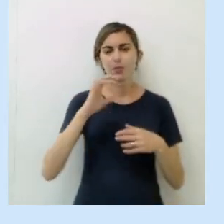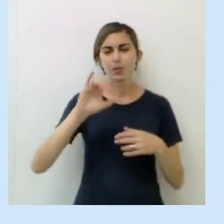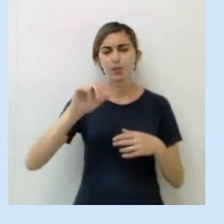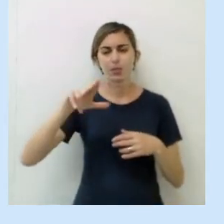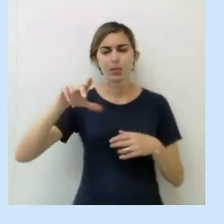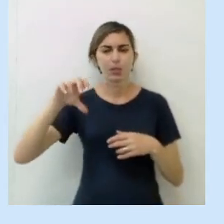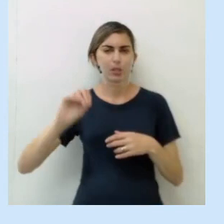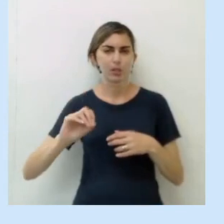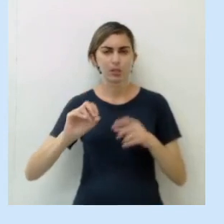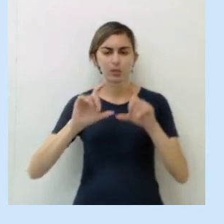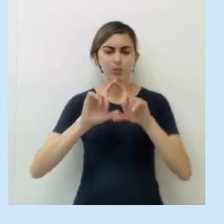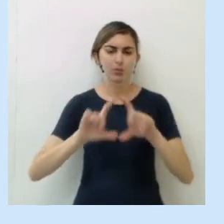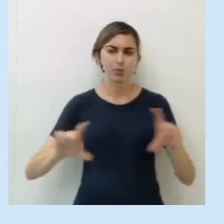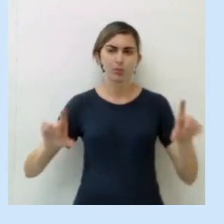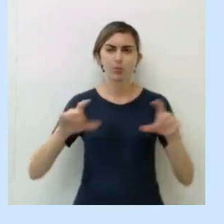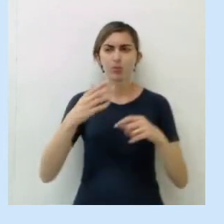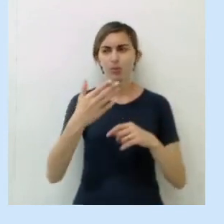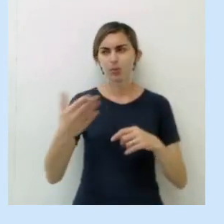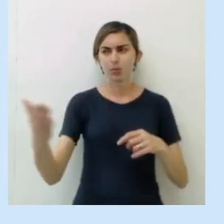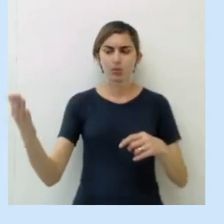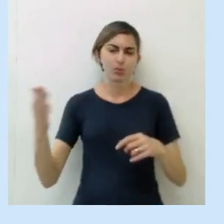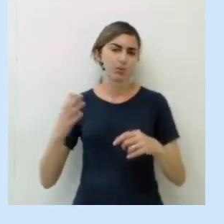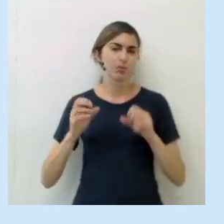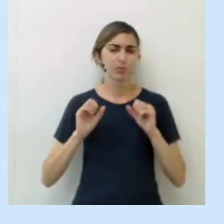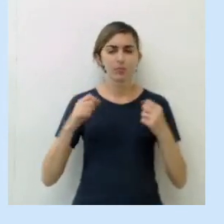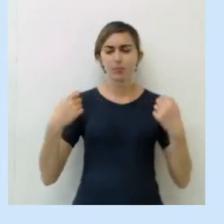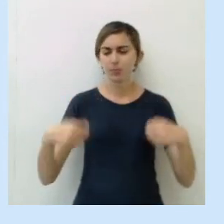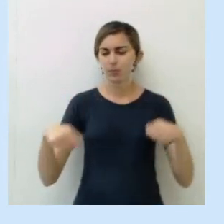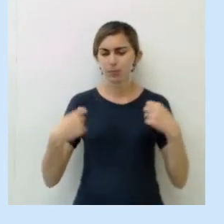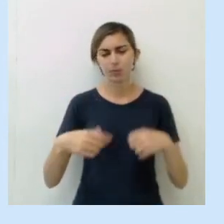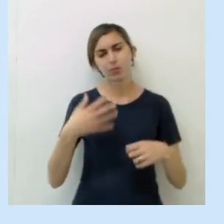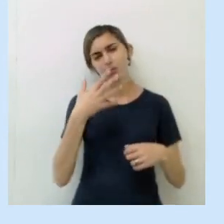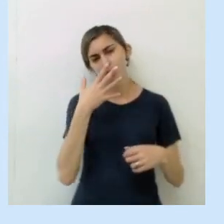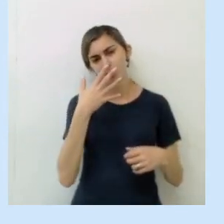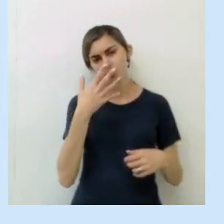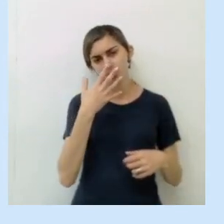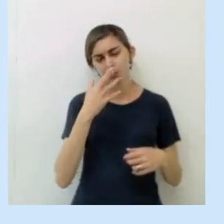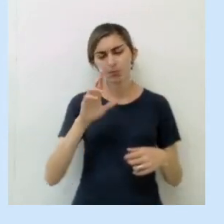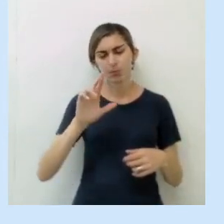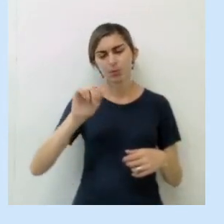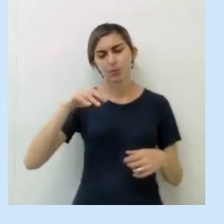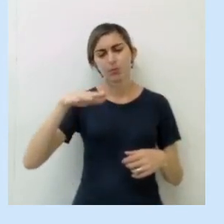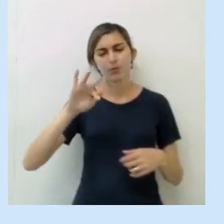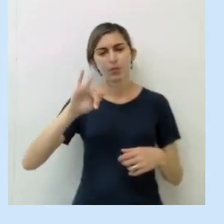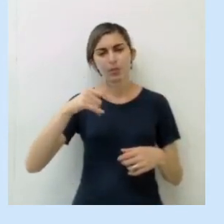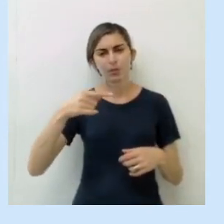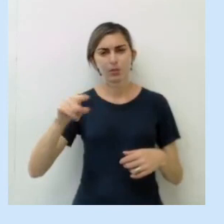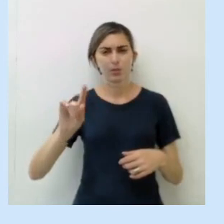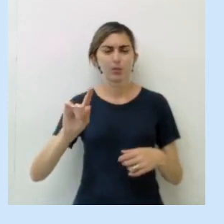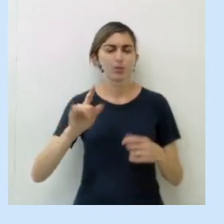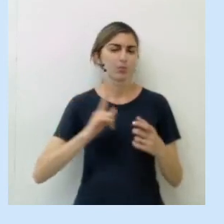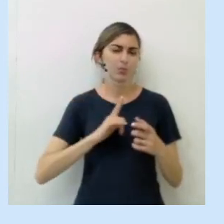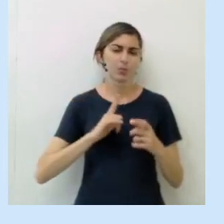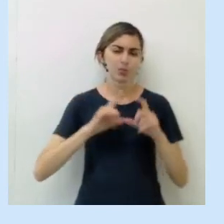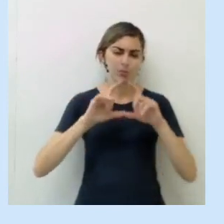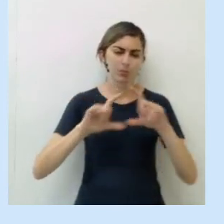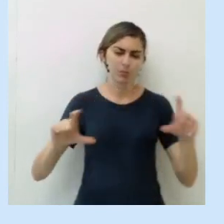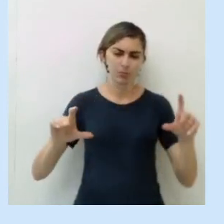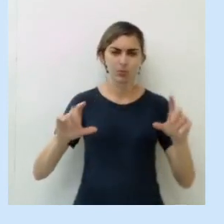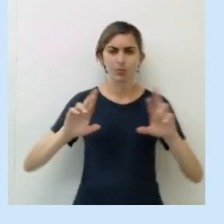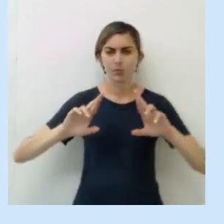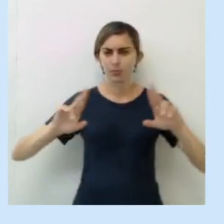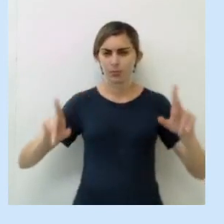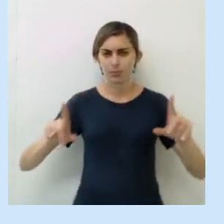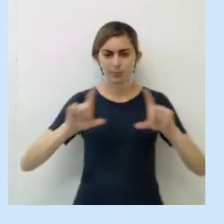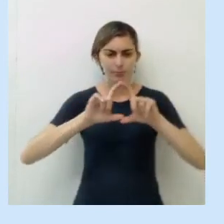ciclano ramificado. E aí a gente precisa observar a ramificação. Se elas estiverem em planos opostos ou